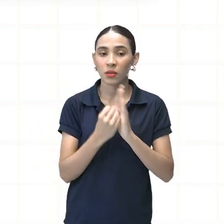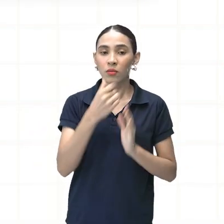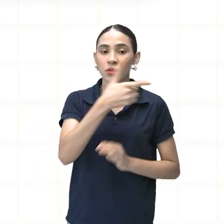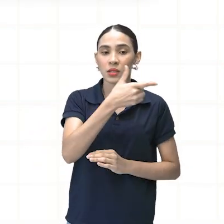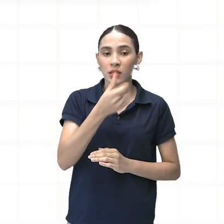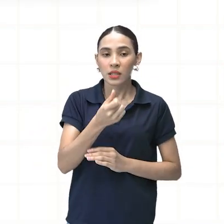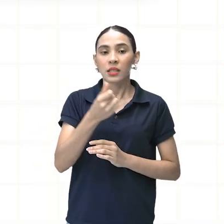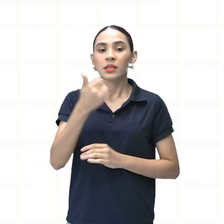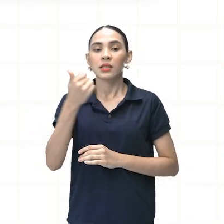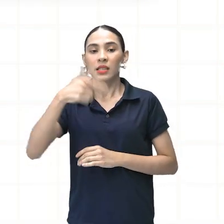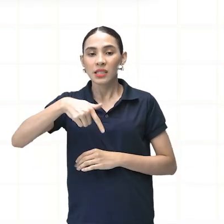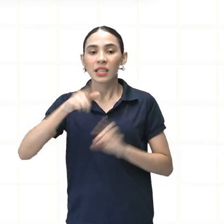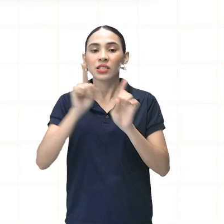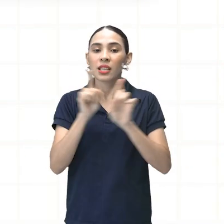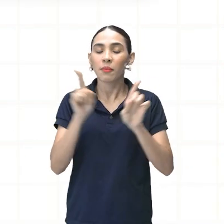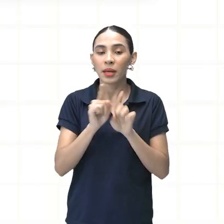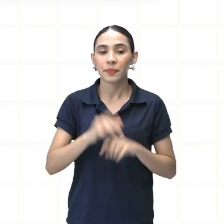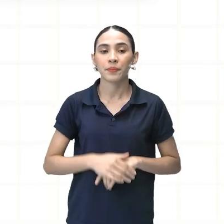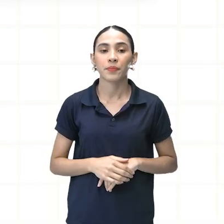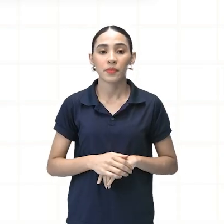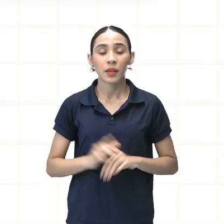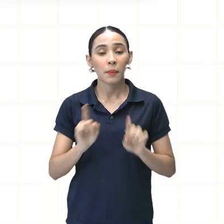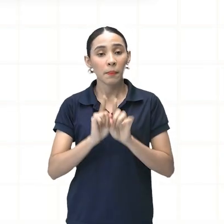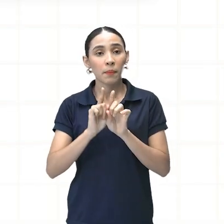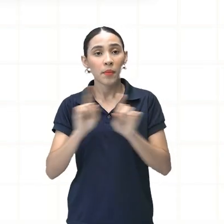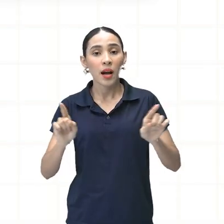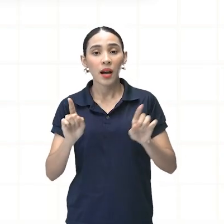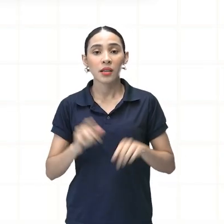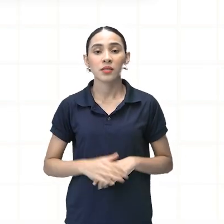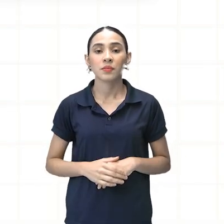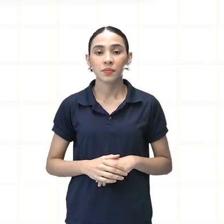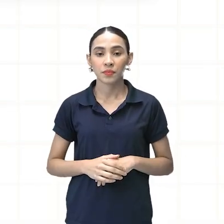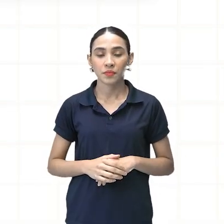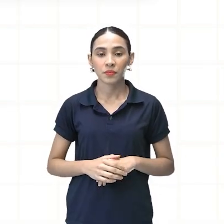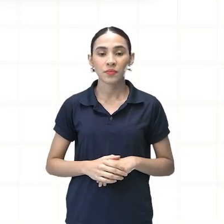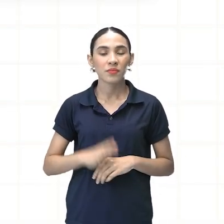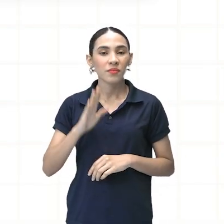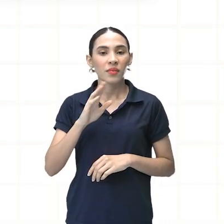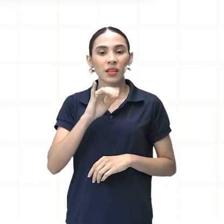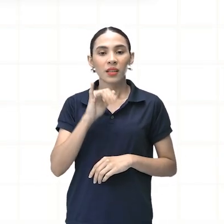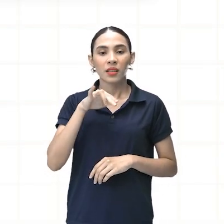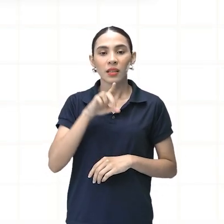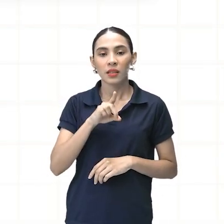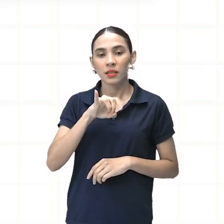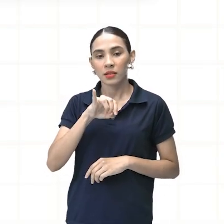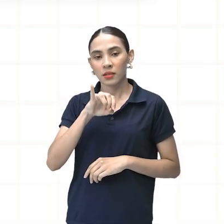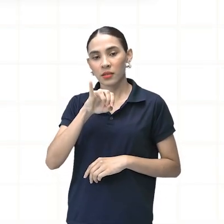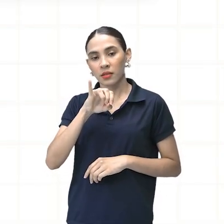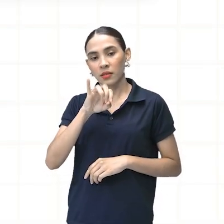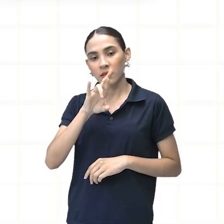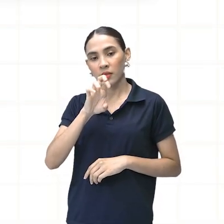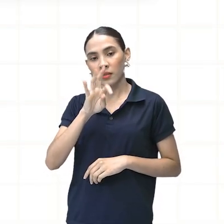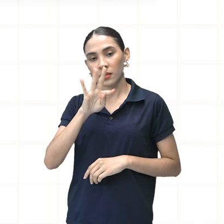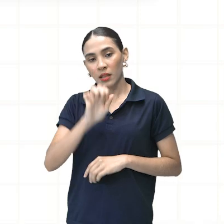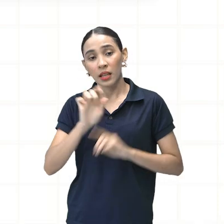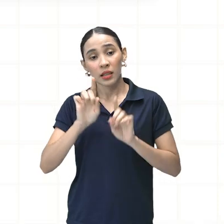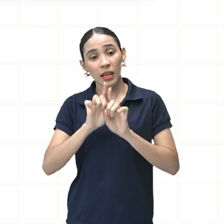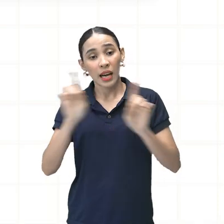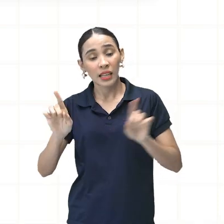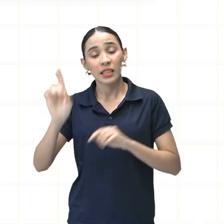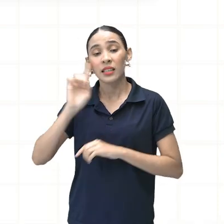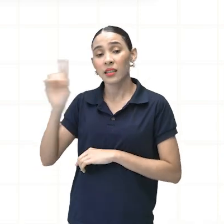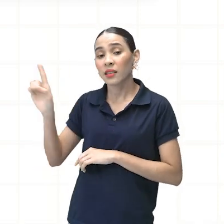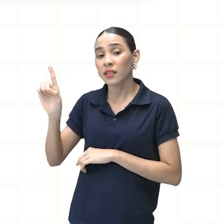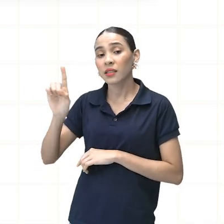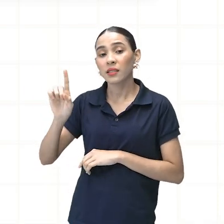século XVII em especial, certo? Mas de uma forma mais indireta e sutil, ou seja, a colonização